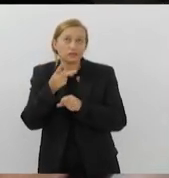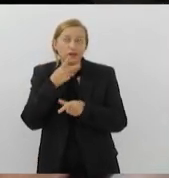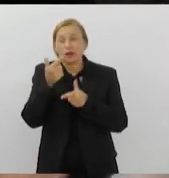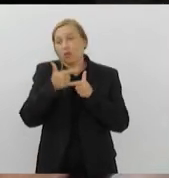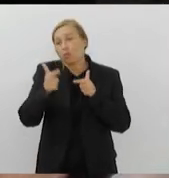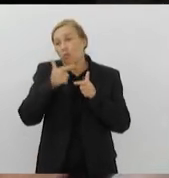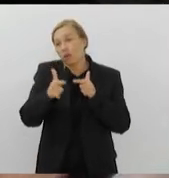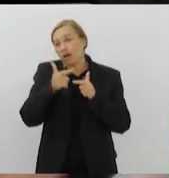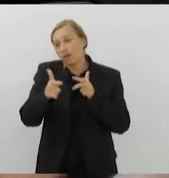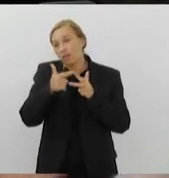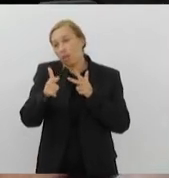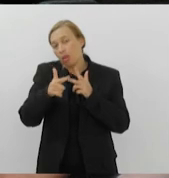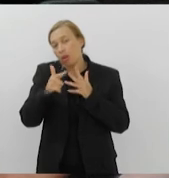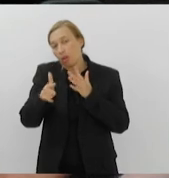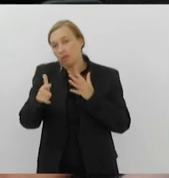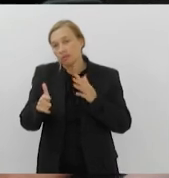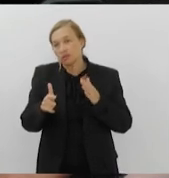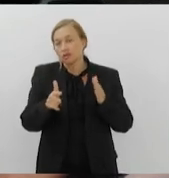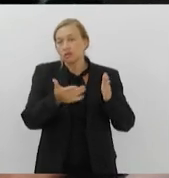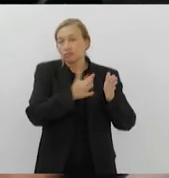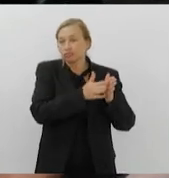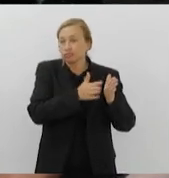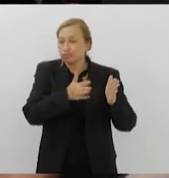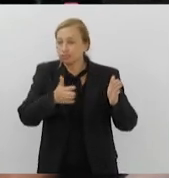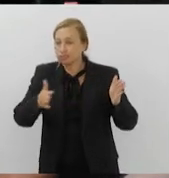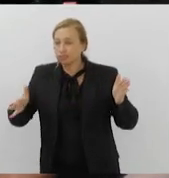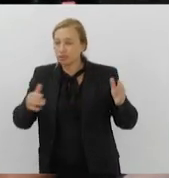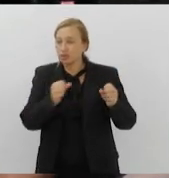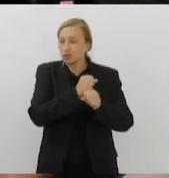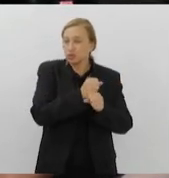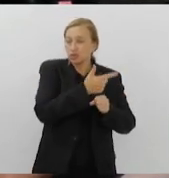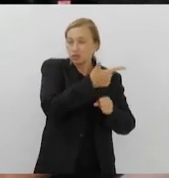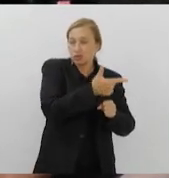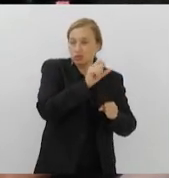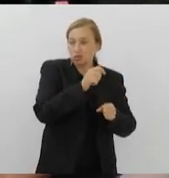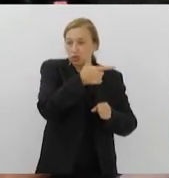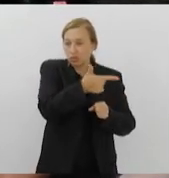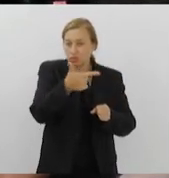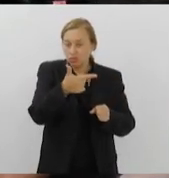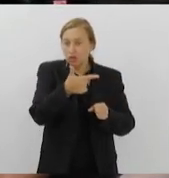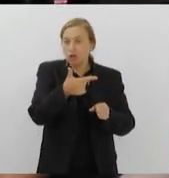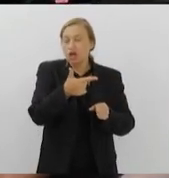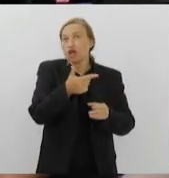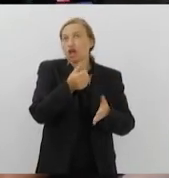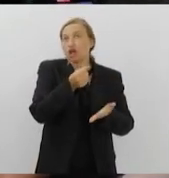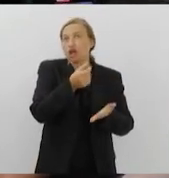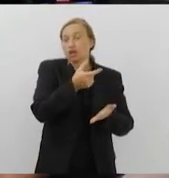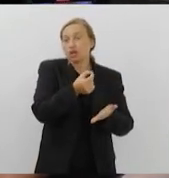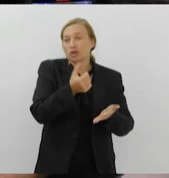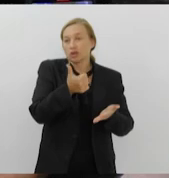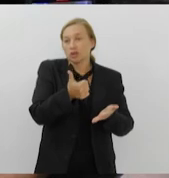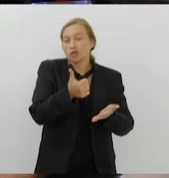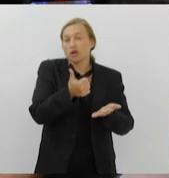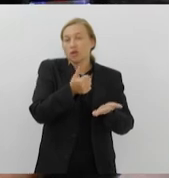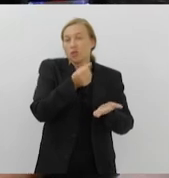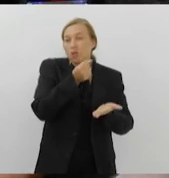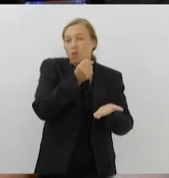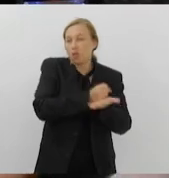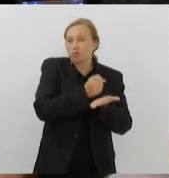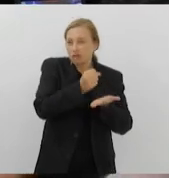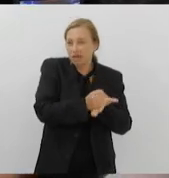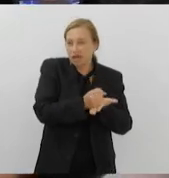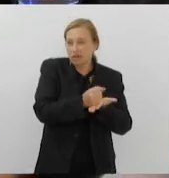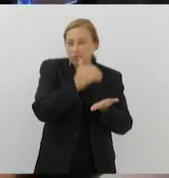estende desde o ano de 2001, que contrato se cumpre, que os reajustes são feitos